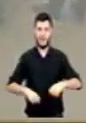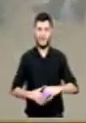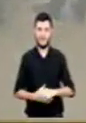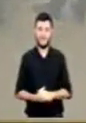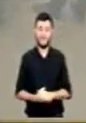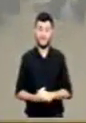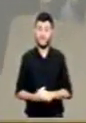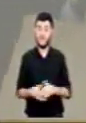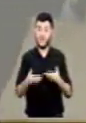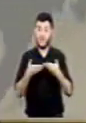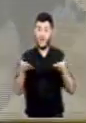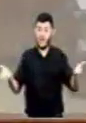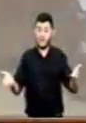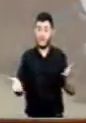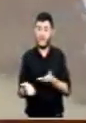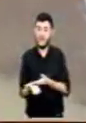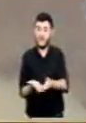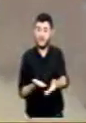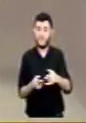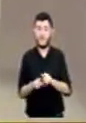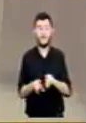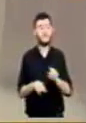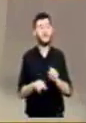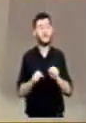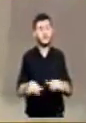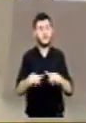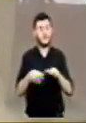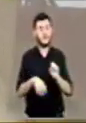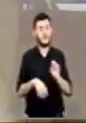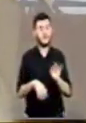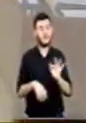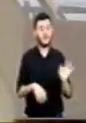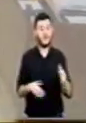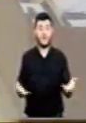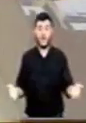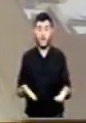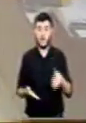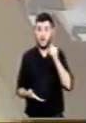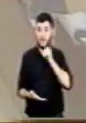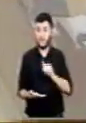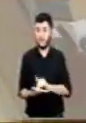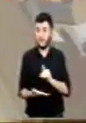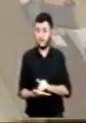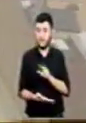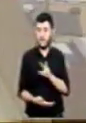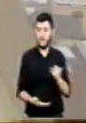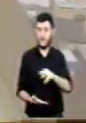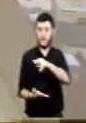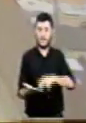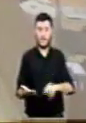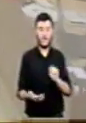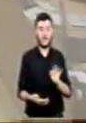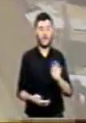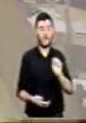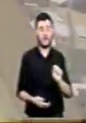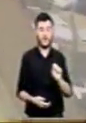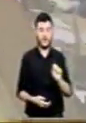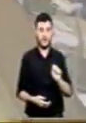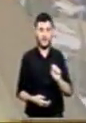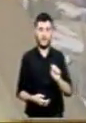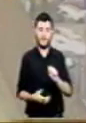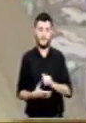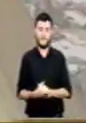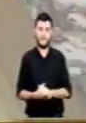Declaro aberta essa sessão extraordinária do Supremo Tribunal Federal e passo a palavra à senhora secretária, que fará a leitura da ata da sessão anterior. Ata